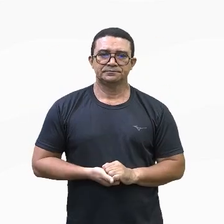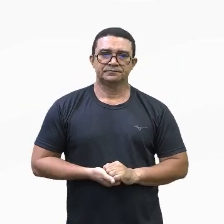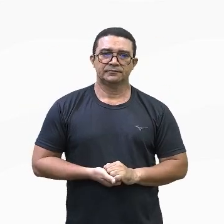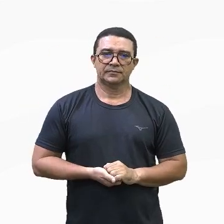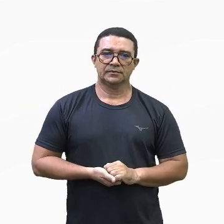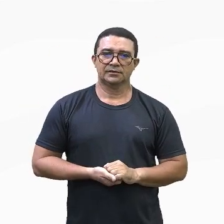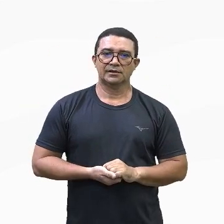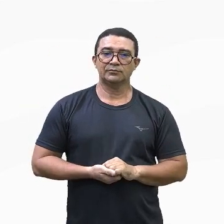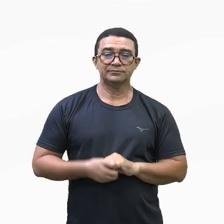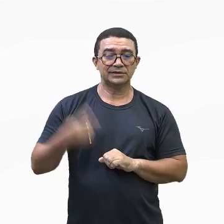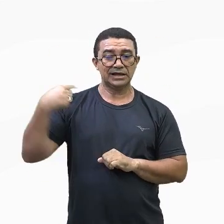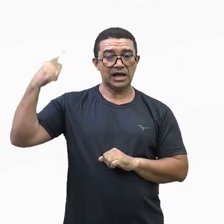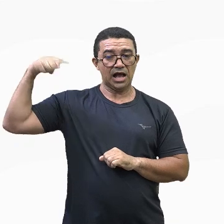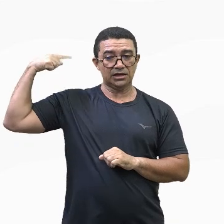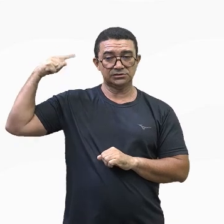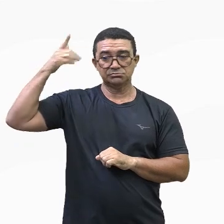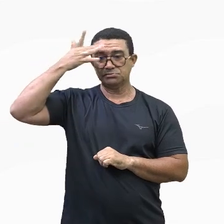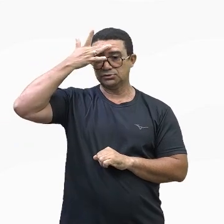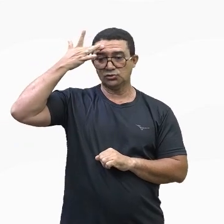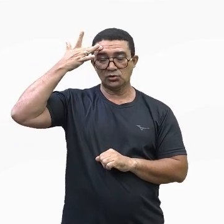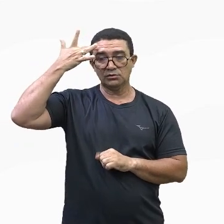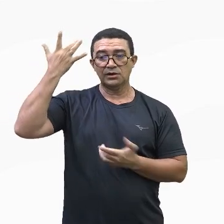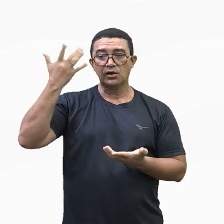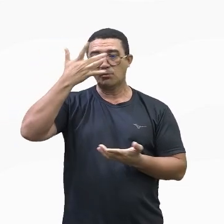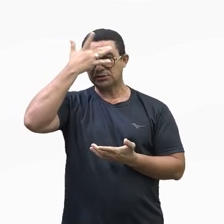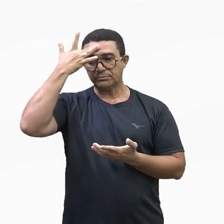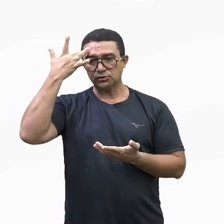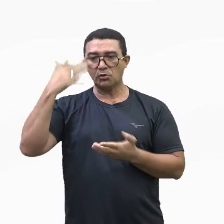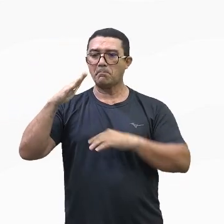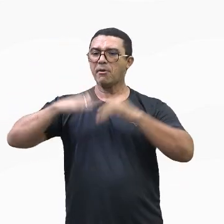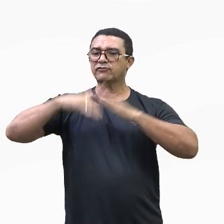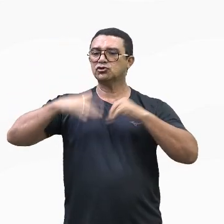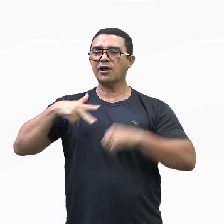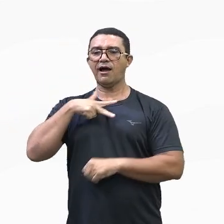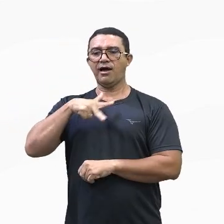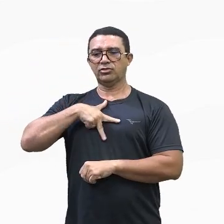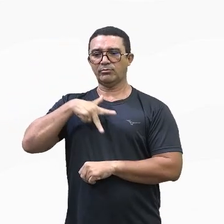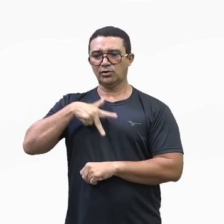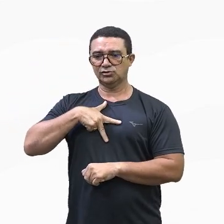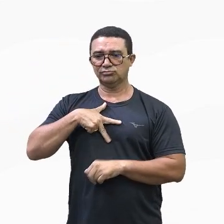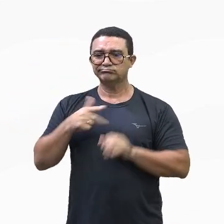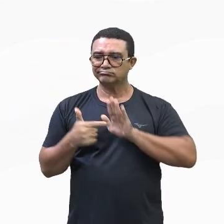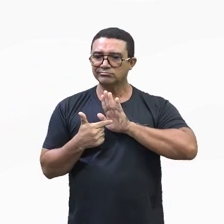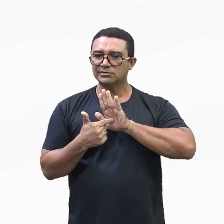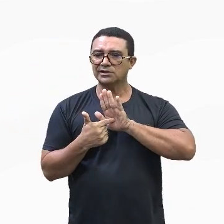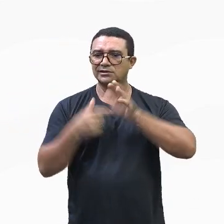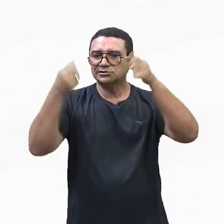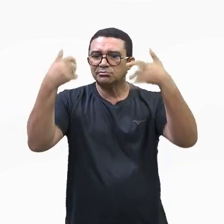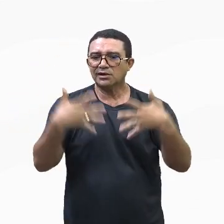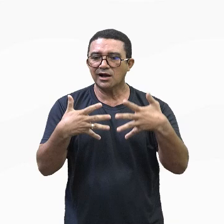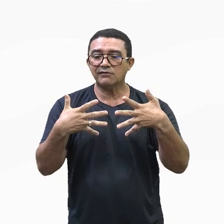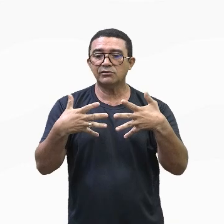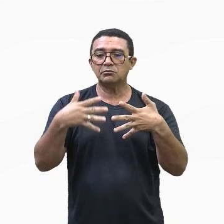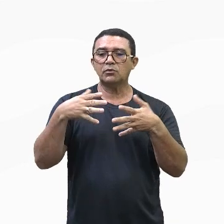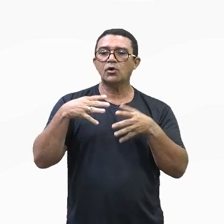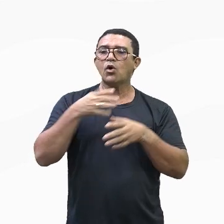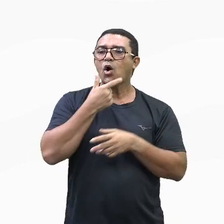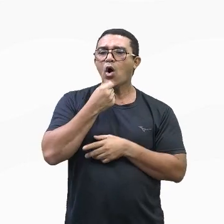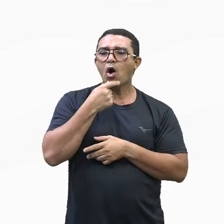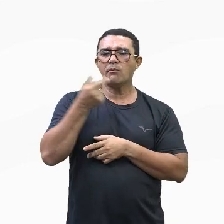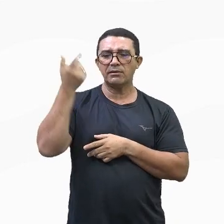Na pré-história, segundo alguns antropólogos, os neandertais, eles foram extintos em função de um